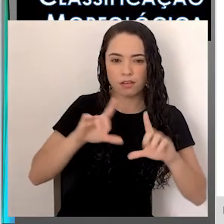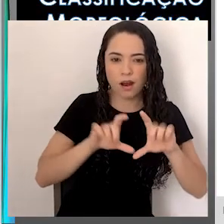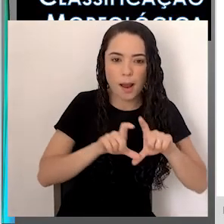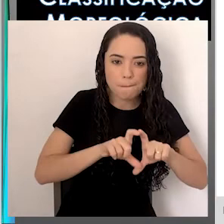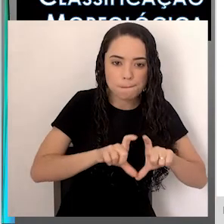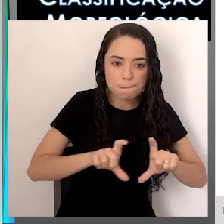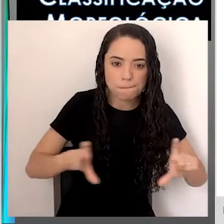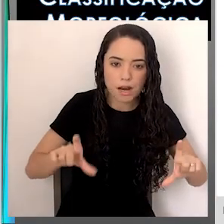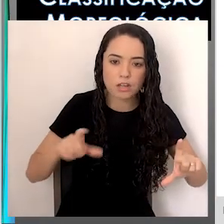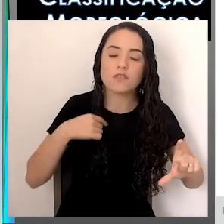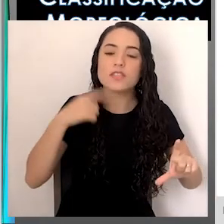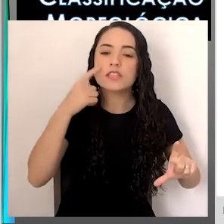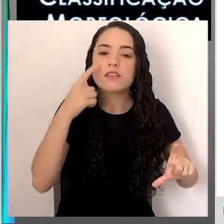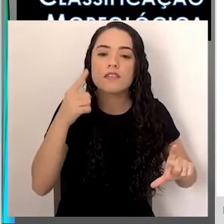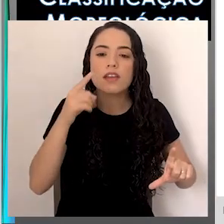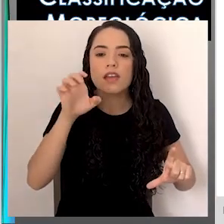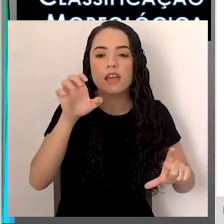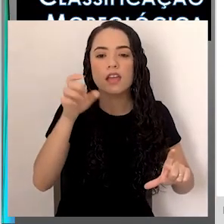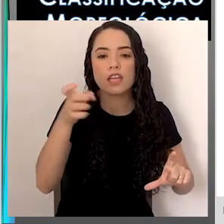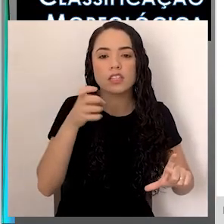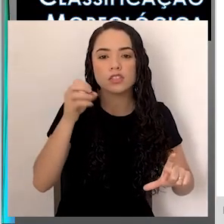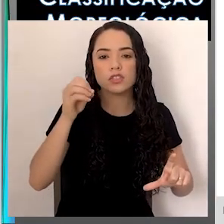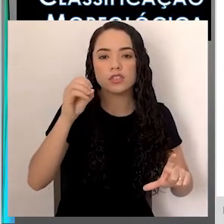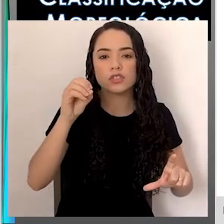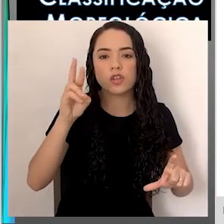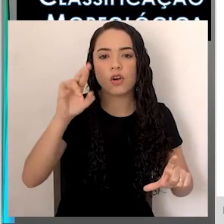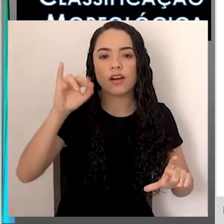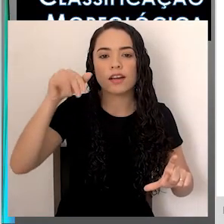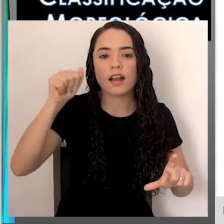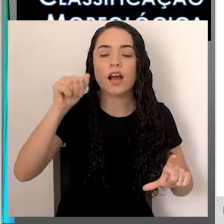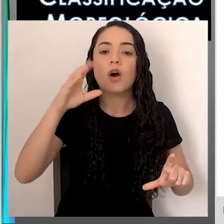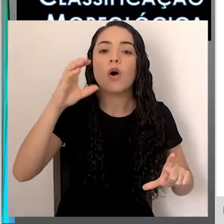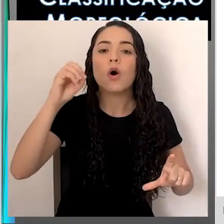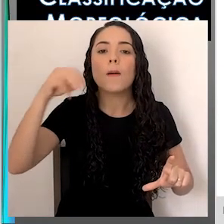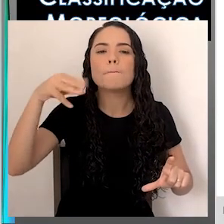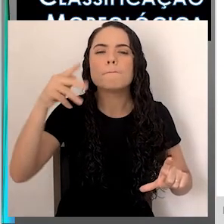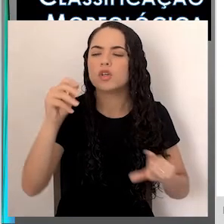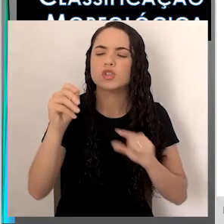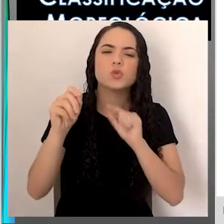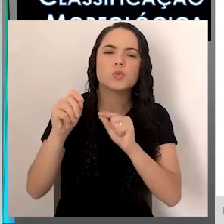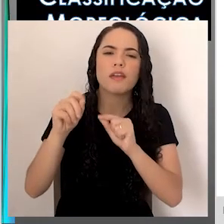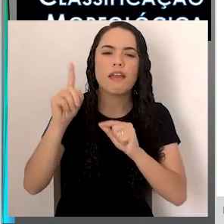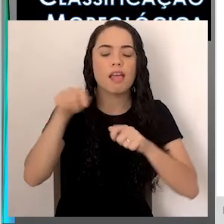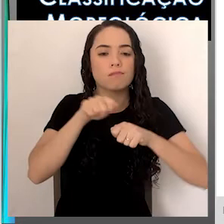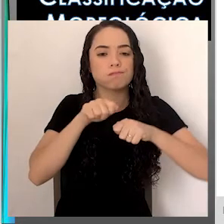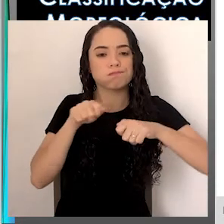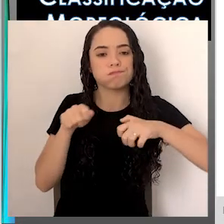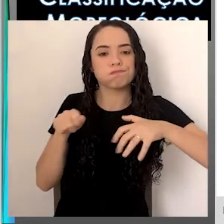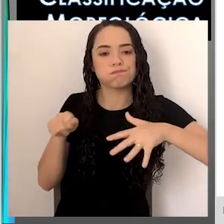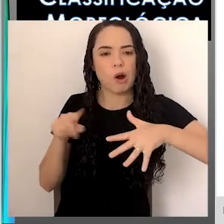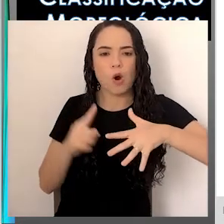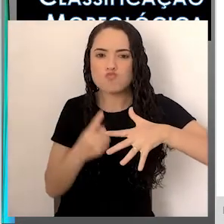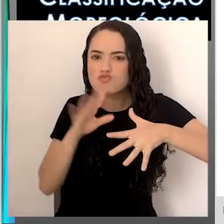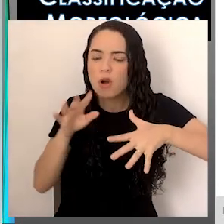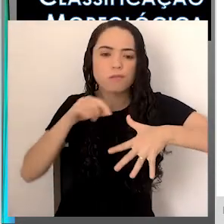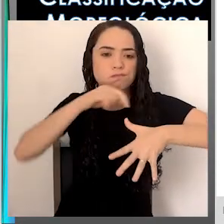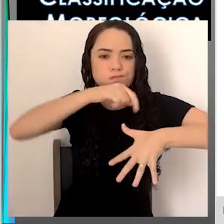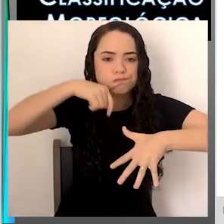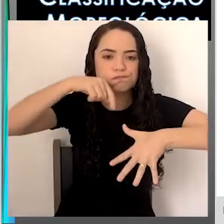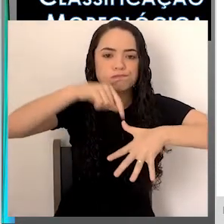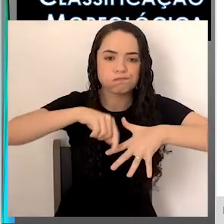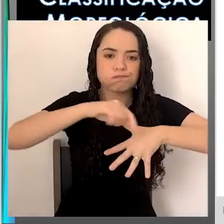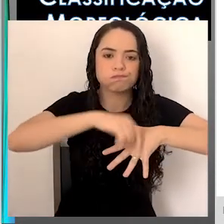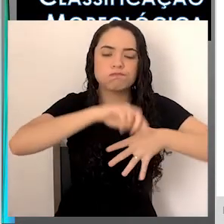inferior da imagem, podemos ver o arranjo das glândulas exócrinas compostas, ou seja, que tem mais de um ducto para conduzir o produto ao